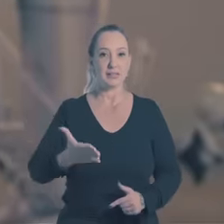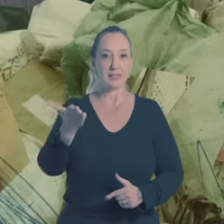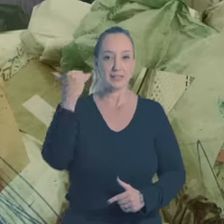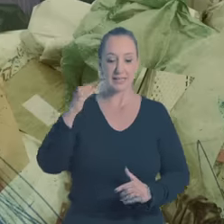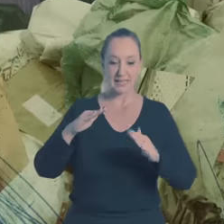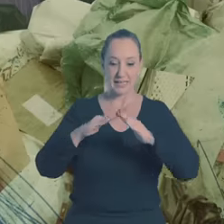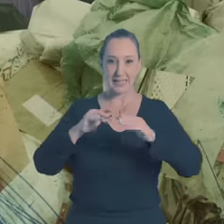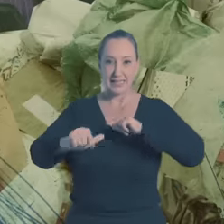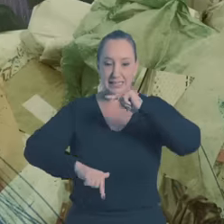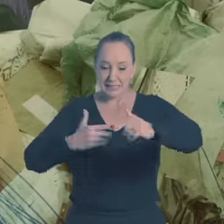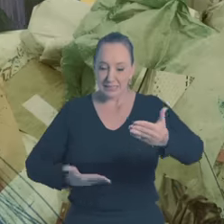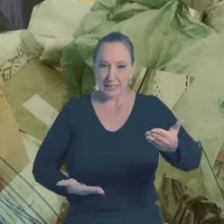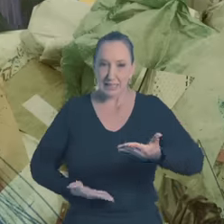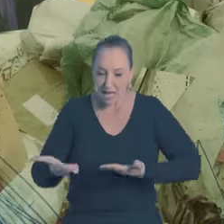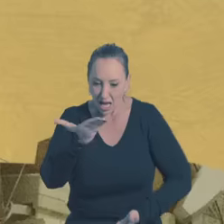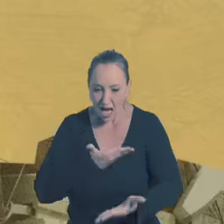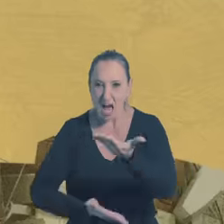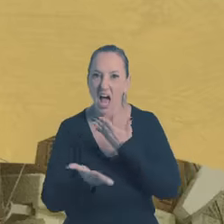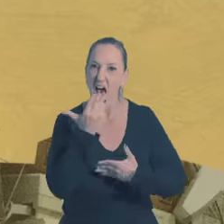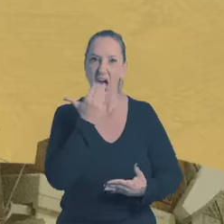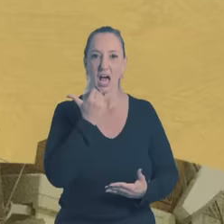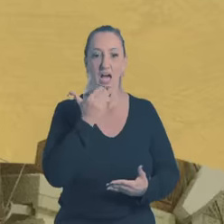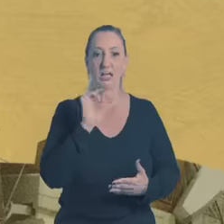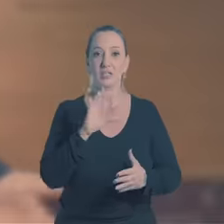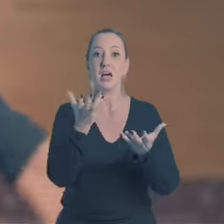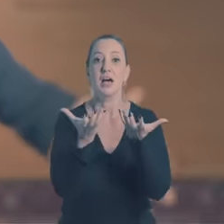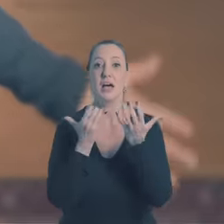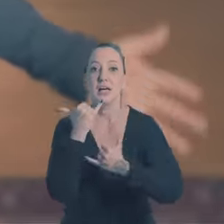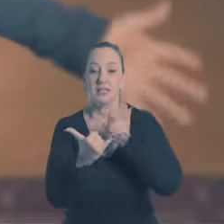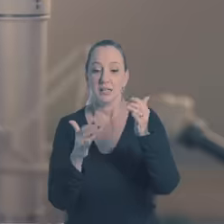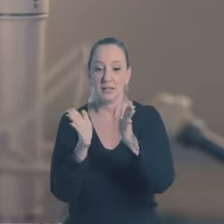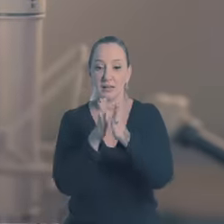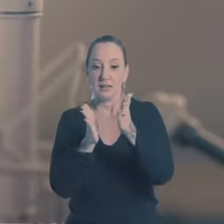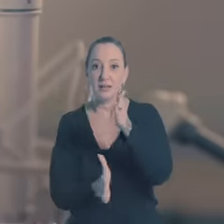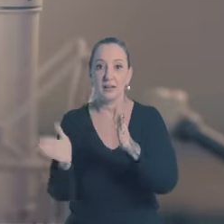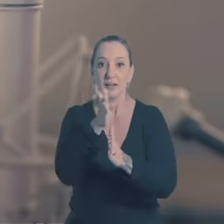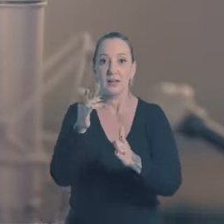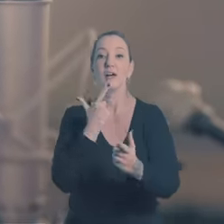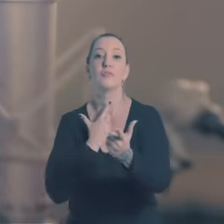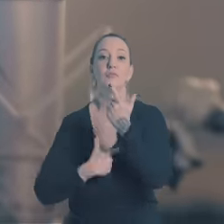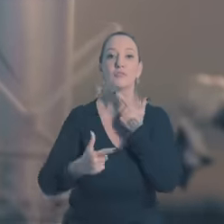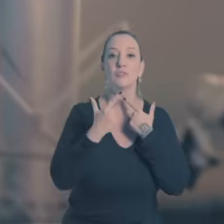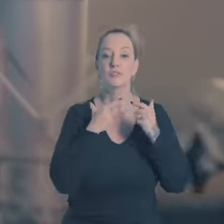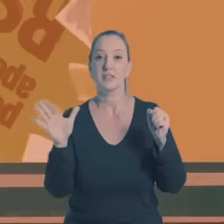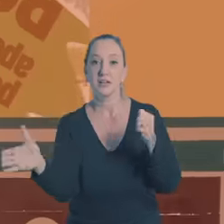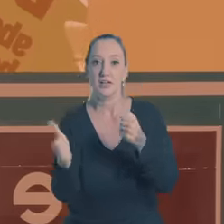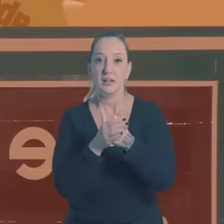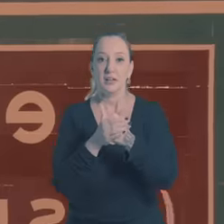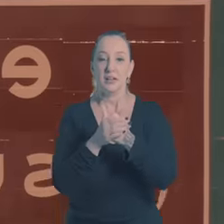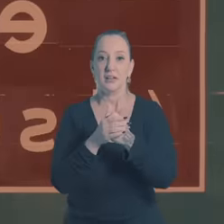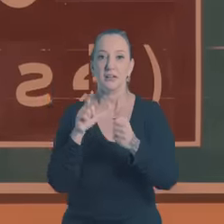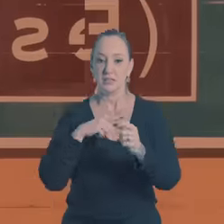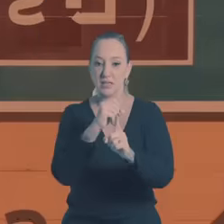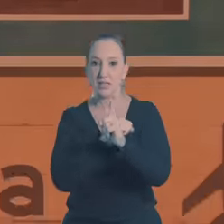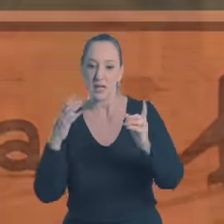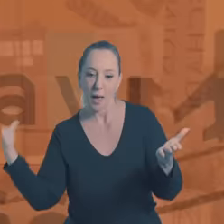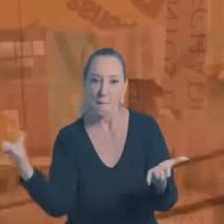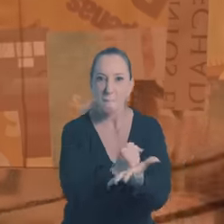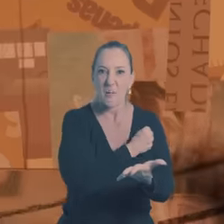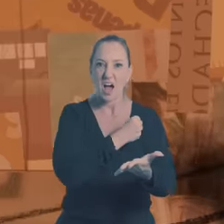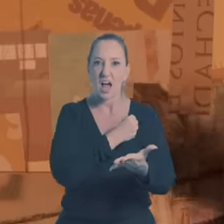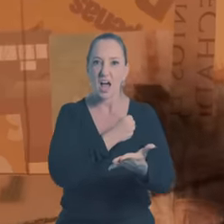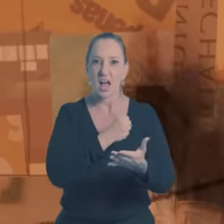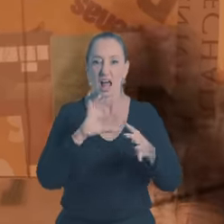Casa de família em troca de comida, mas só queria brincar de adoleta. Sua vontade esconde, esconde, já que a sociedade pega,